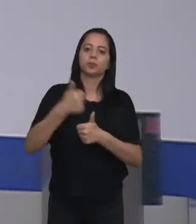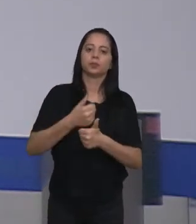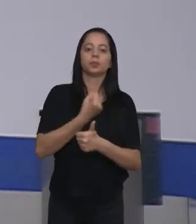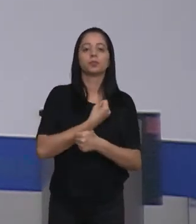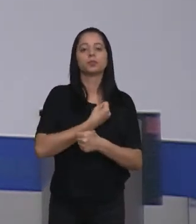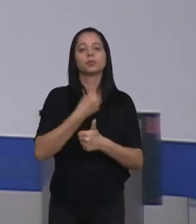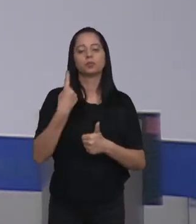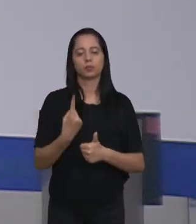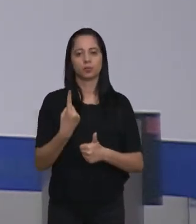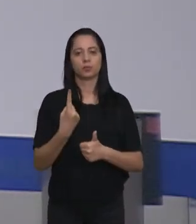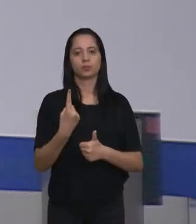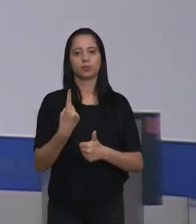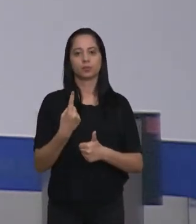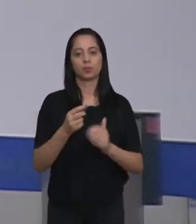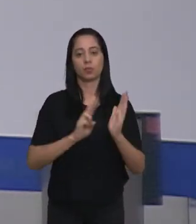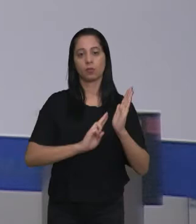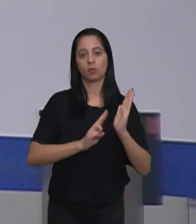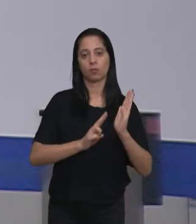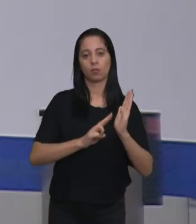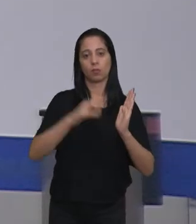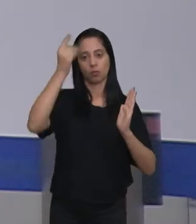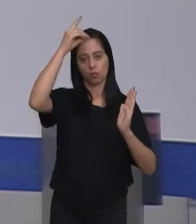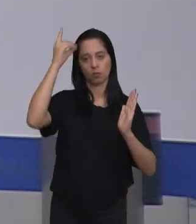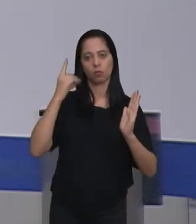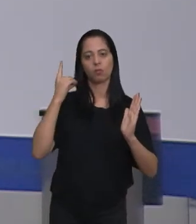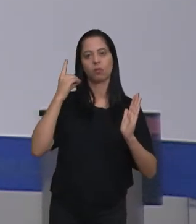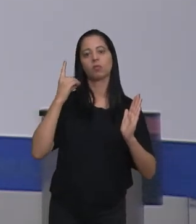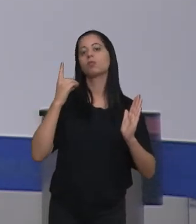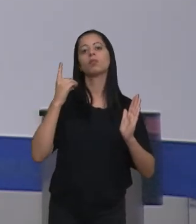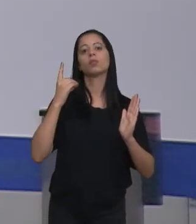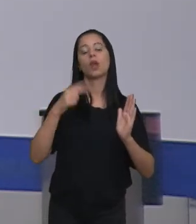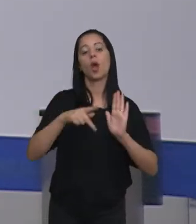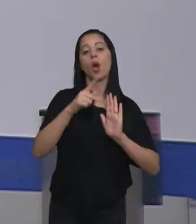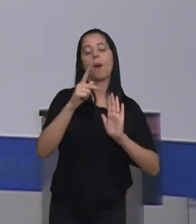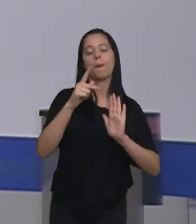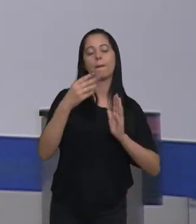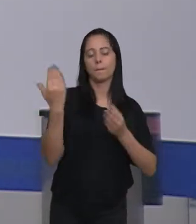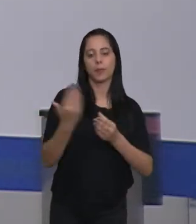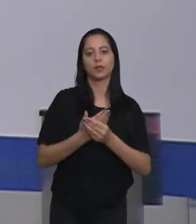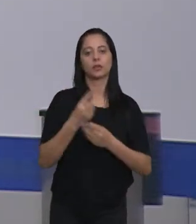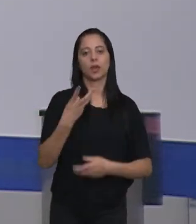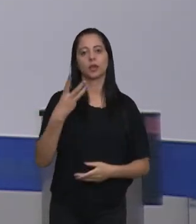Substitutivo número 1, de autoria da vereadora Dulce Rita, ao processo número